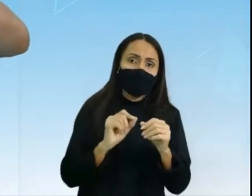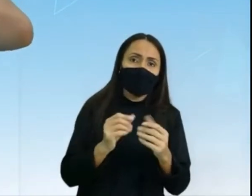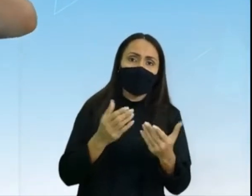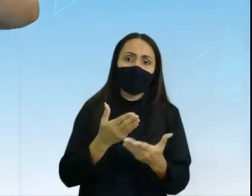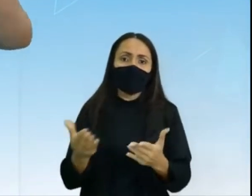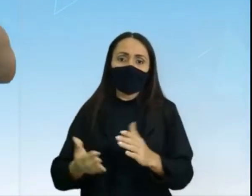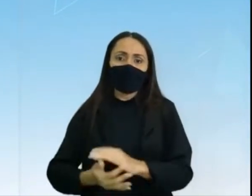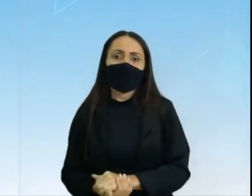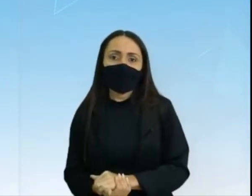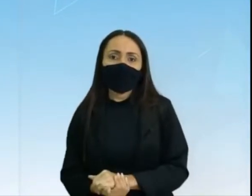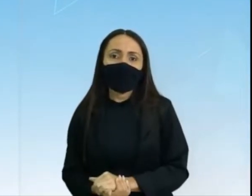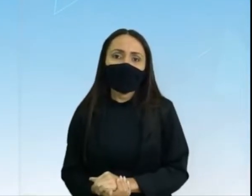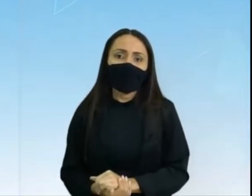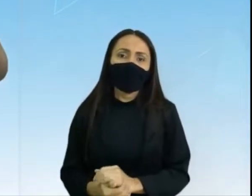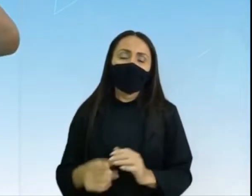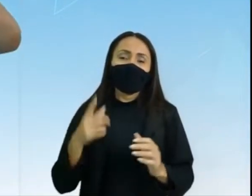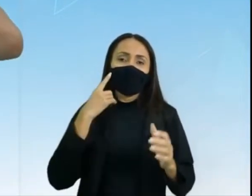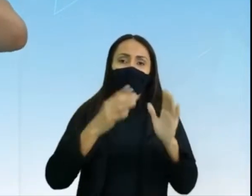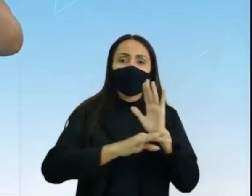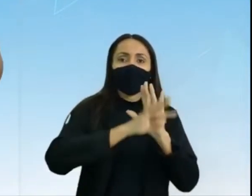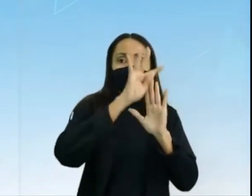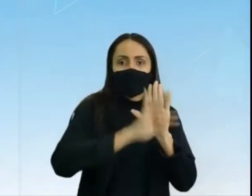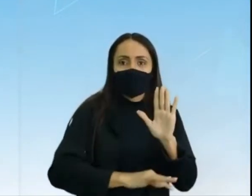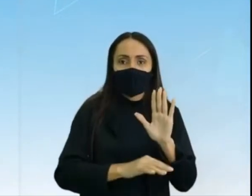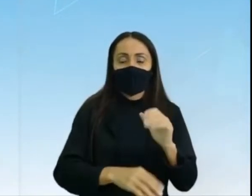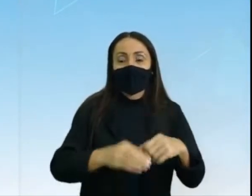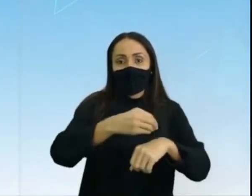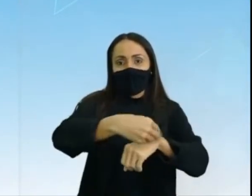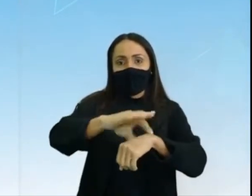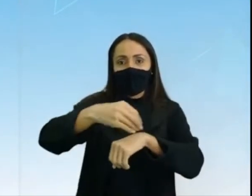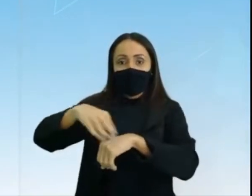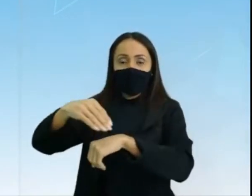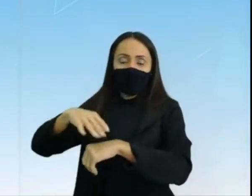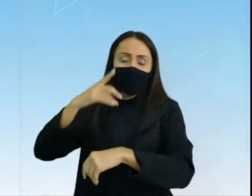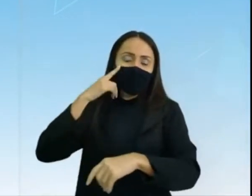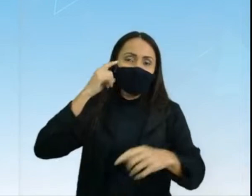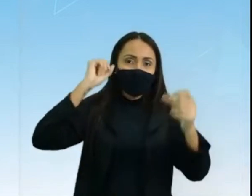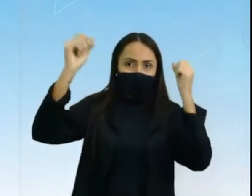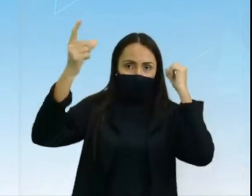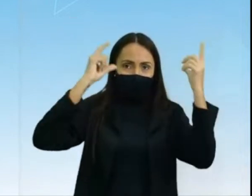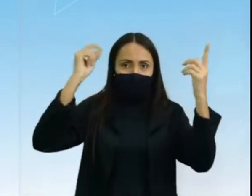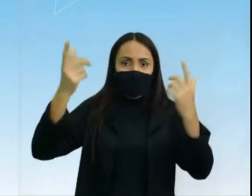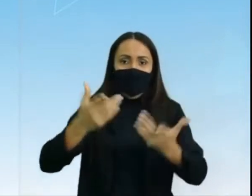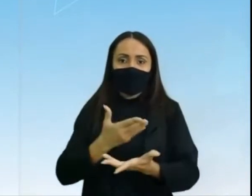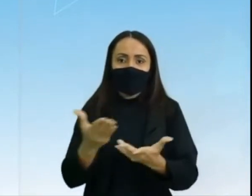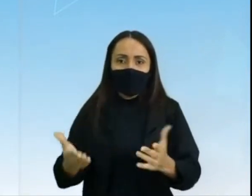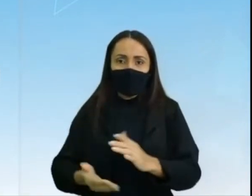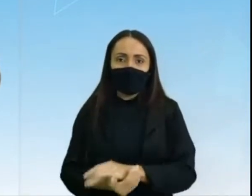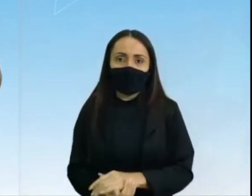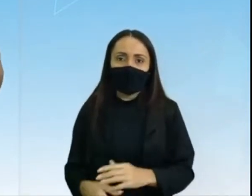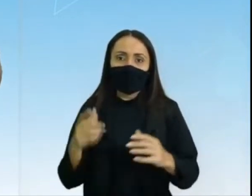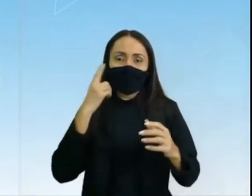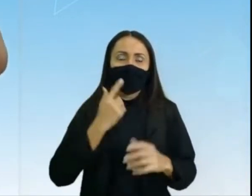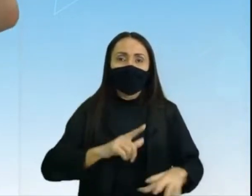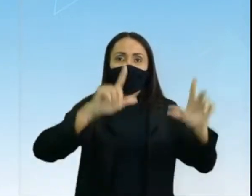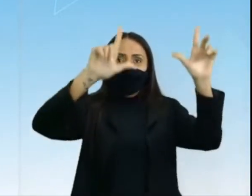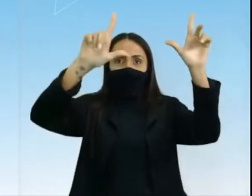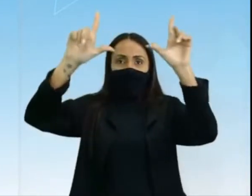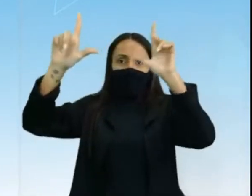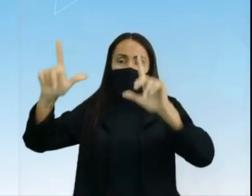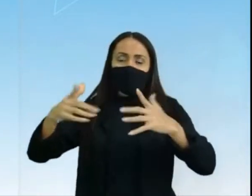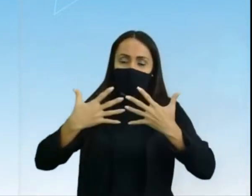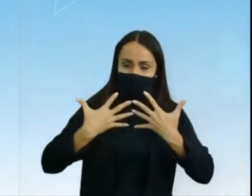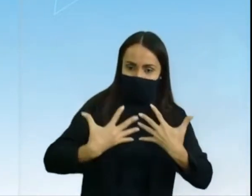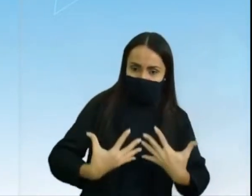que está sendo colocado no texto para transmitir uma ideia. Se você observar um cartaz cansado e